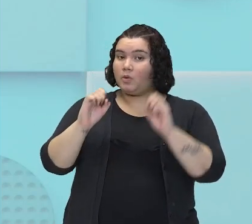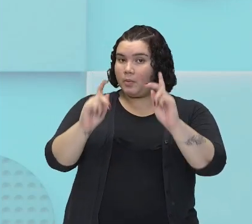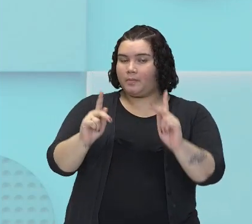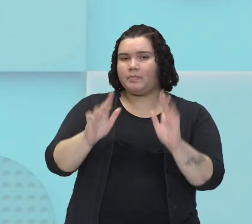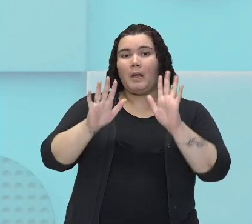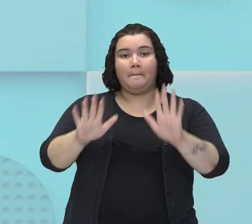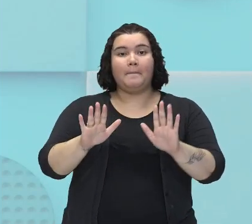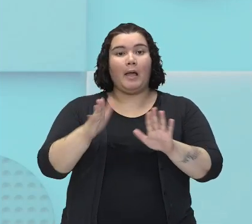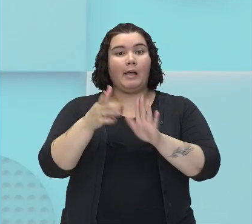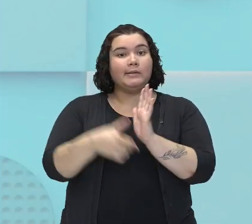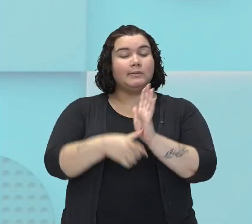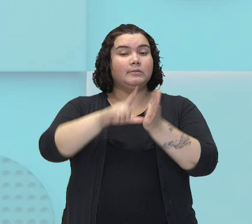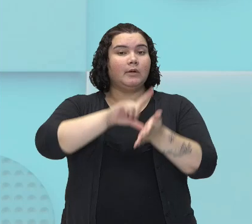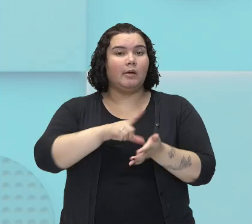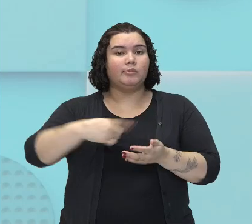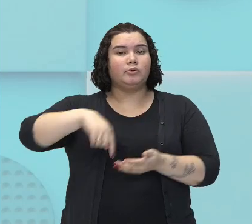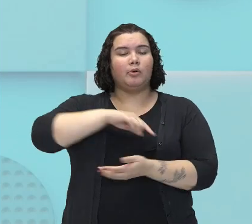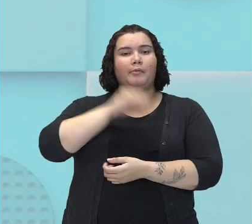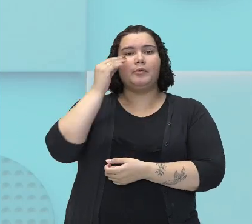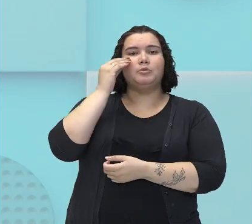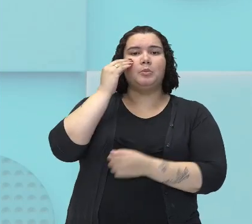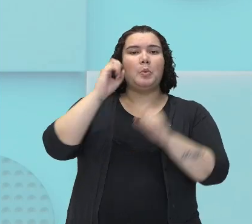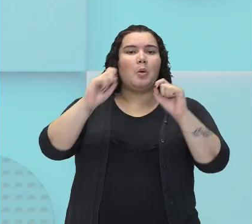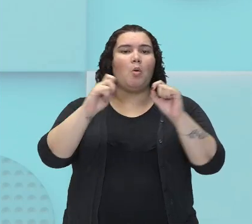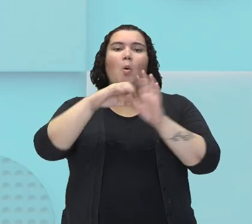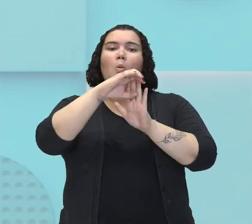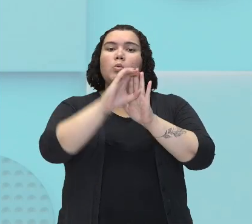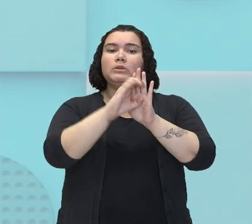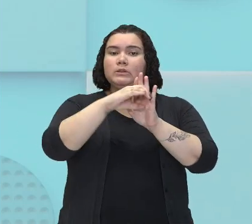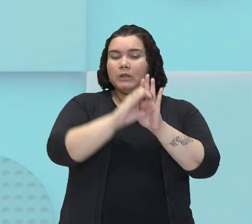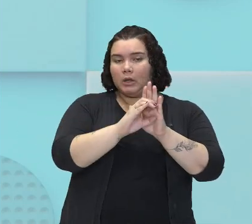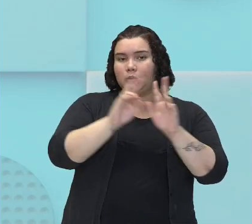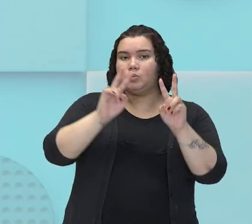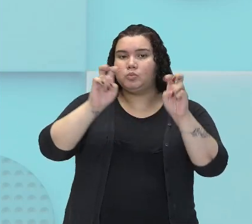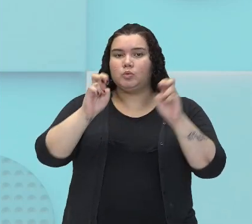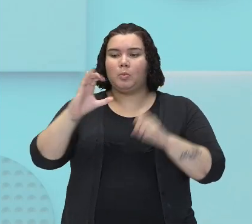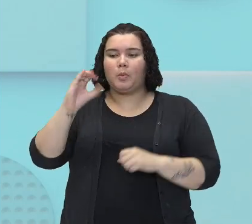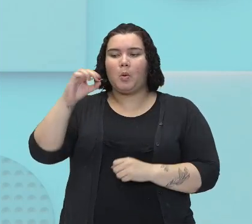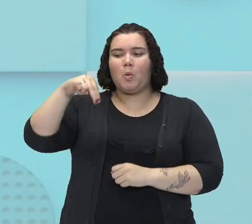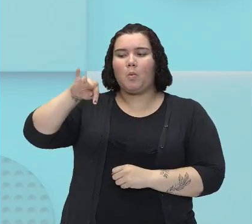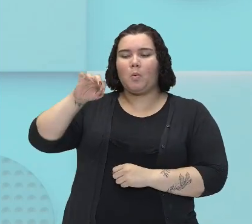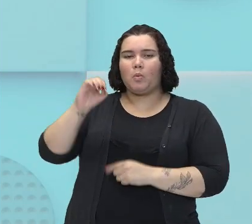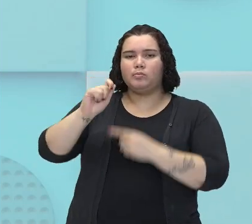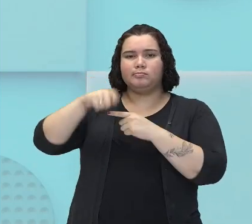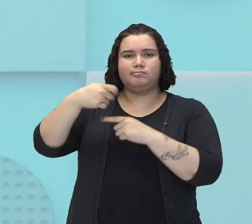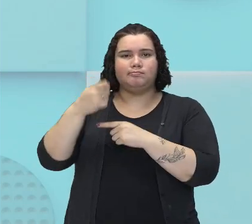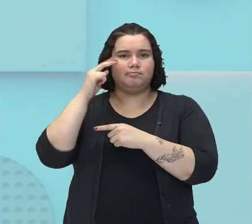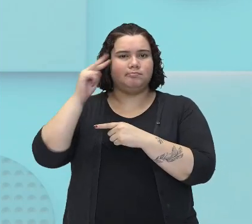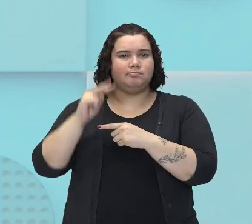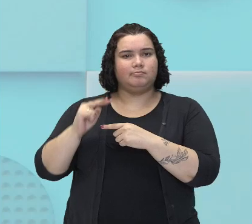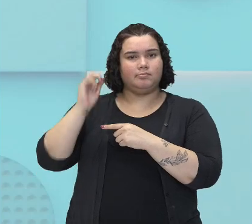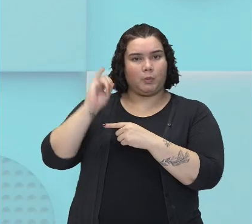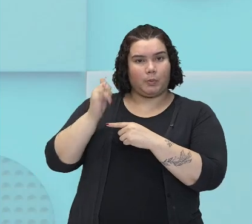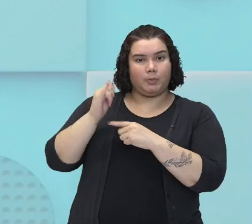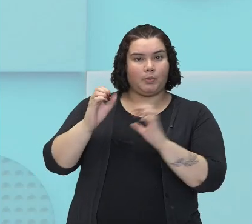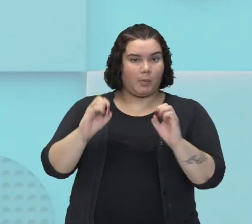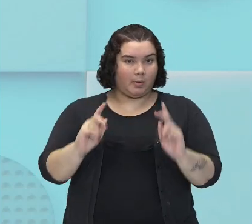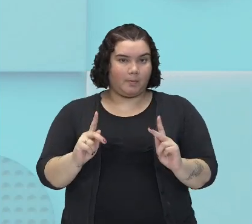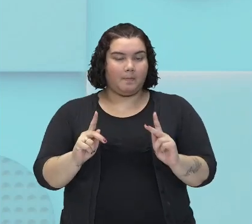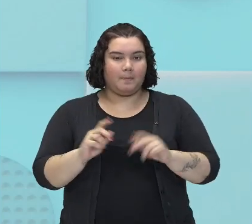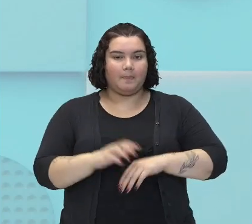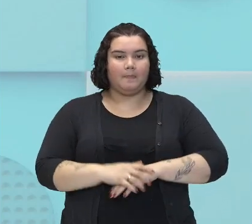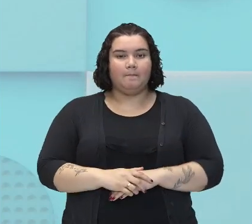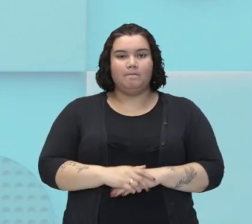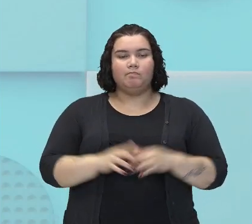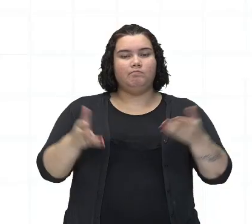importantes para a gente entender um pouquinho o que é conto, para a gente só não ter essa leitura e acabar perdendo elementos que também são importantes.